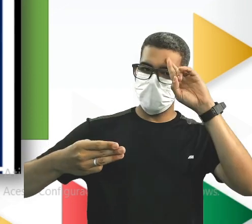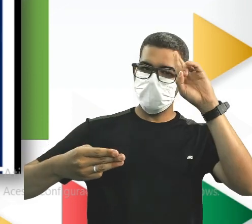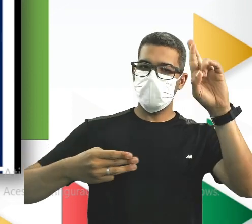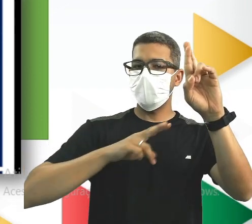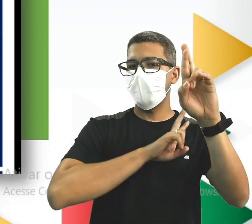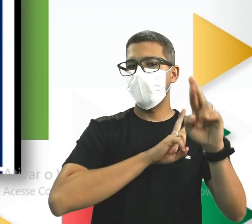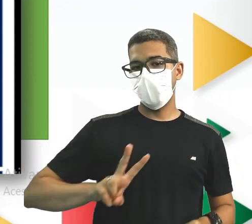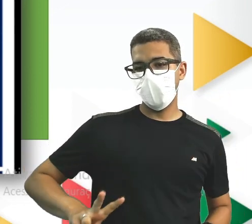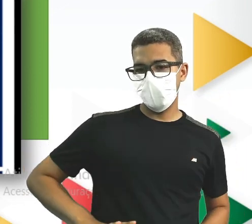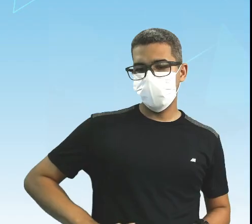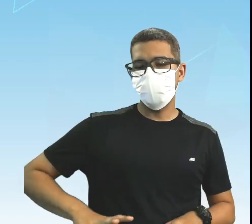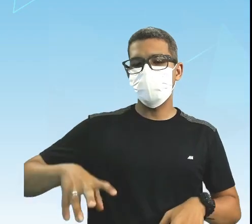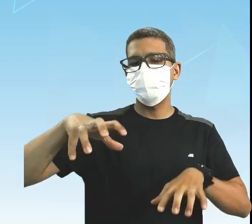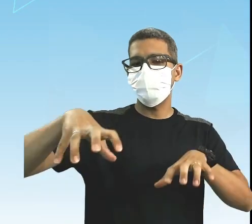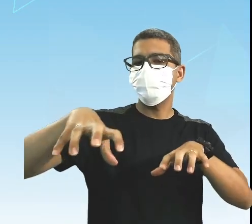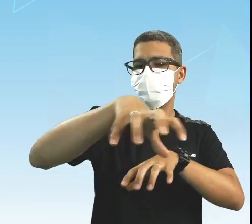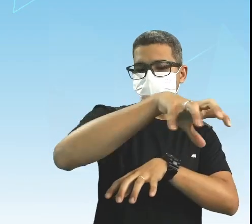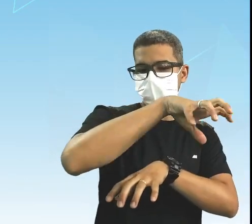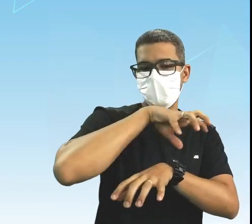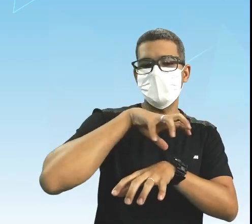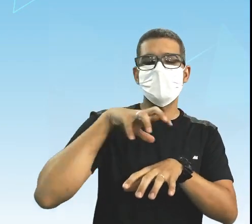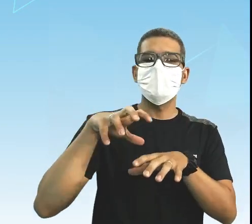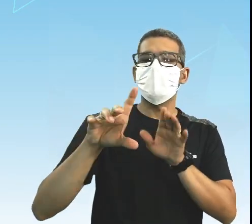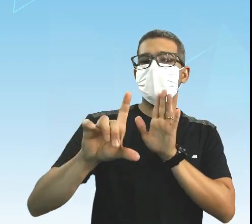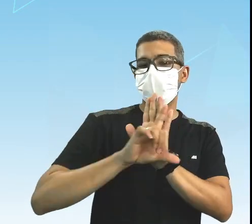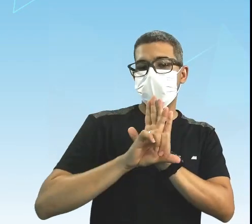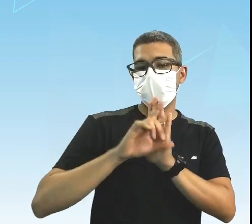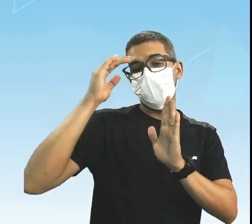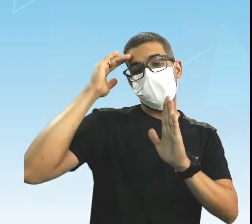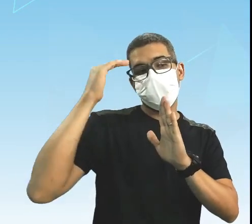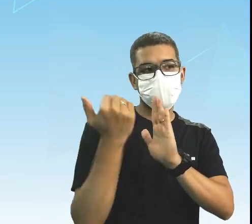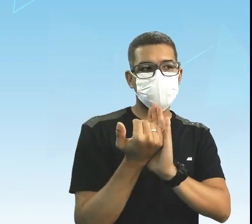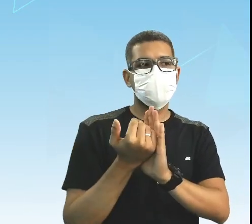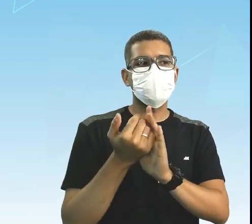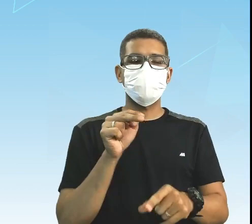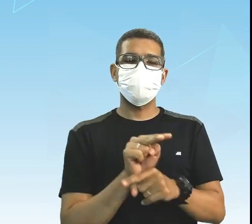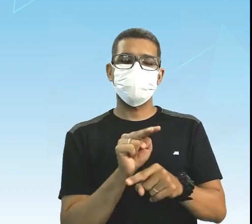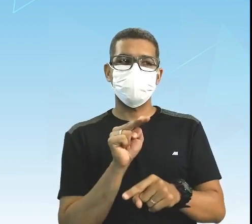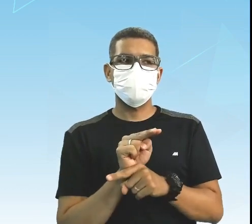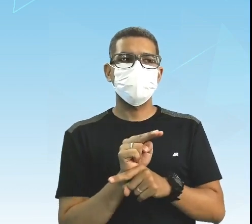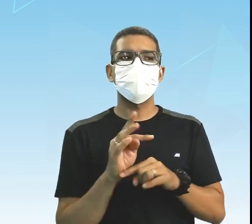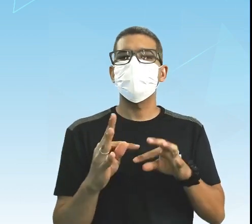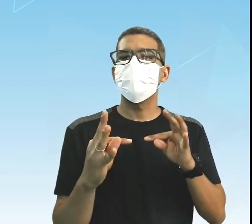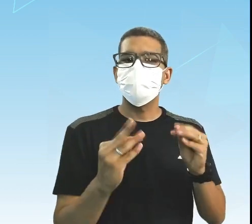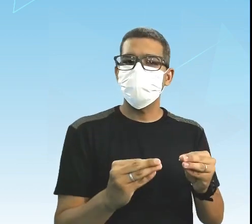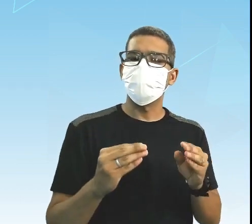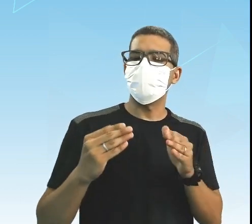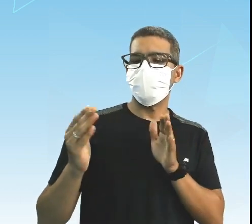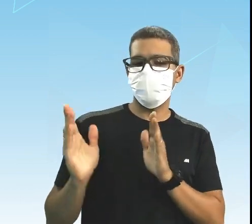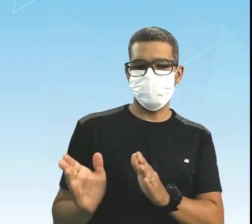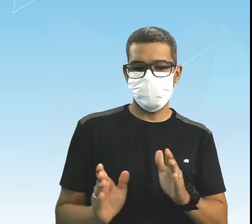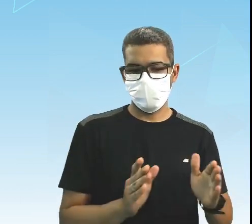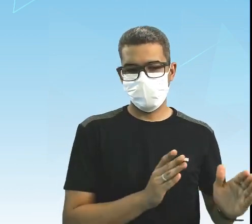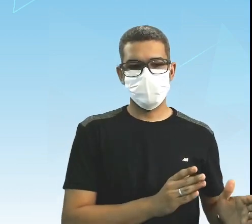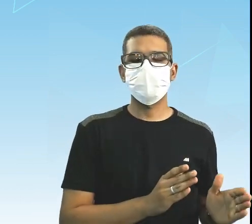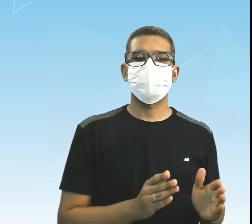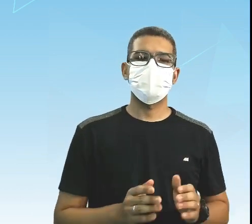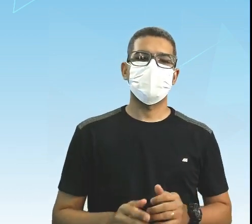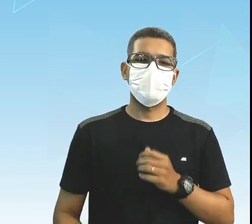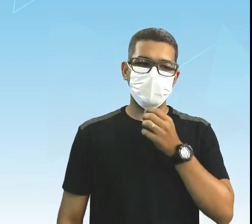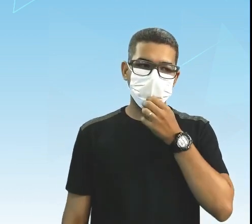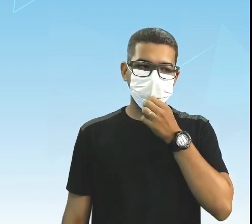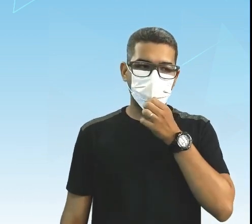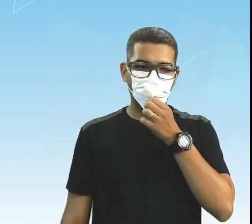suas esferas vai poder legislar, vai fiscalizar todo esse processo e o executivo